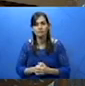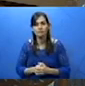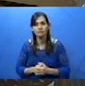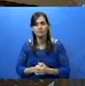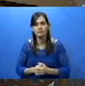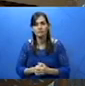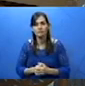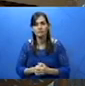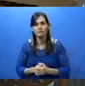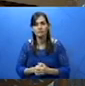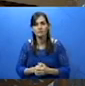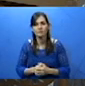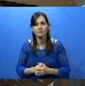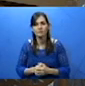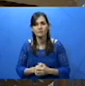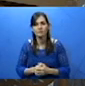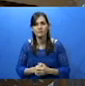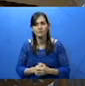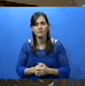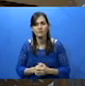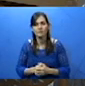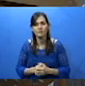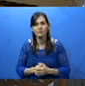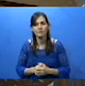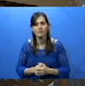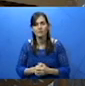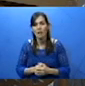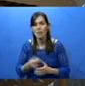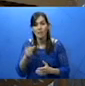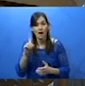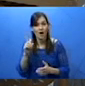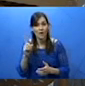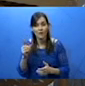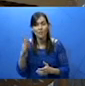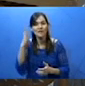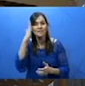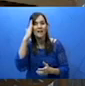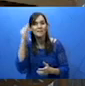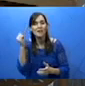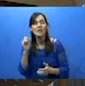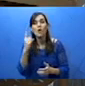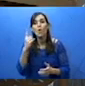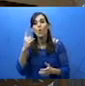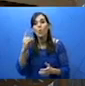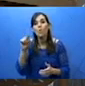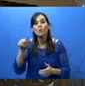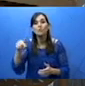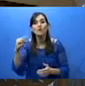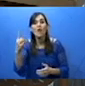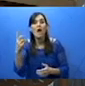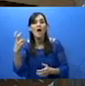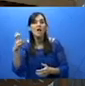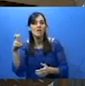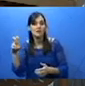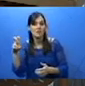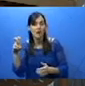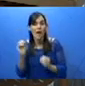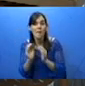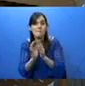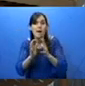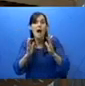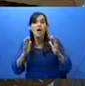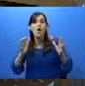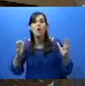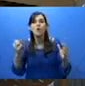Ele é menor? Não, porque nós sabemos que ele tem 1,15 m. Então, ele é maior